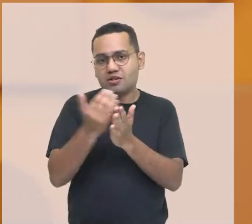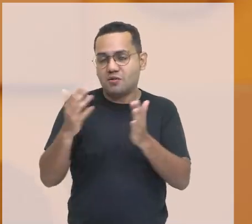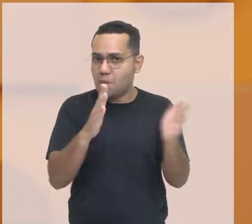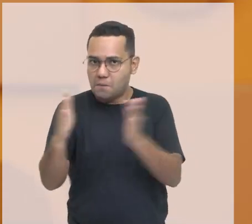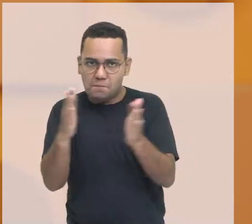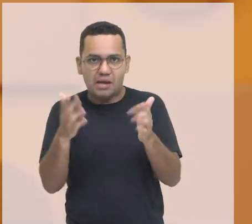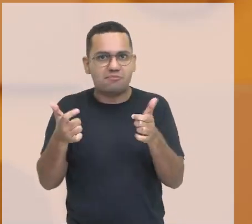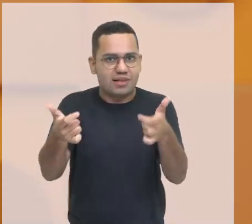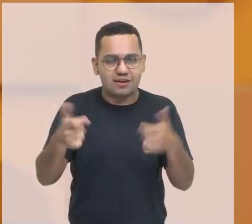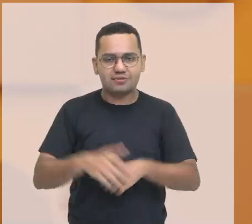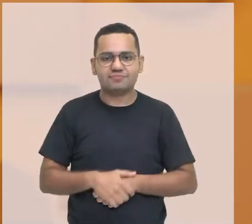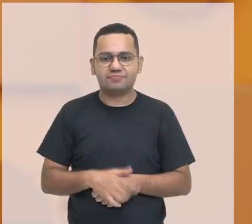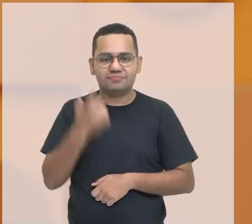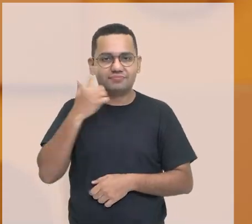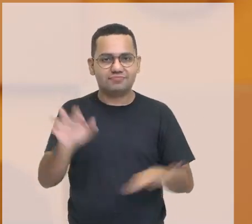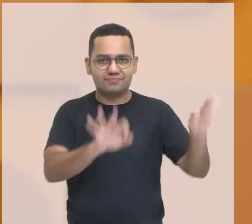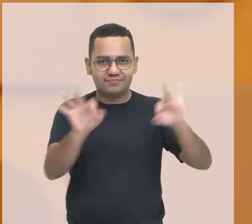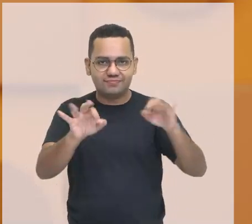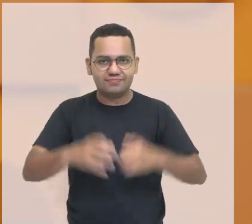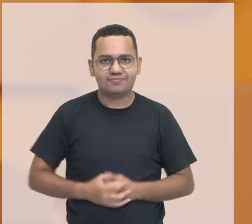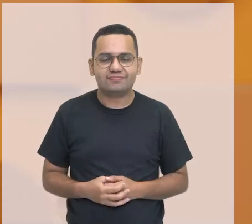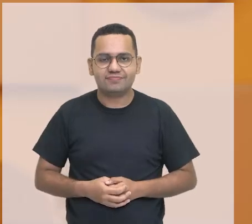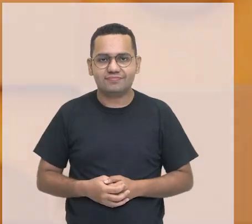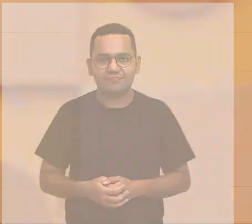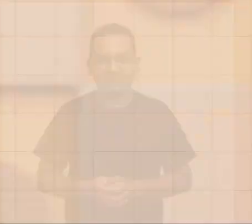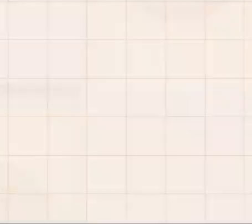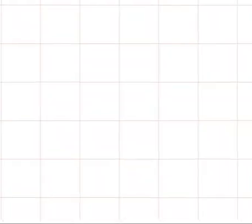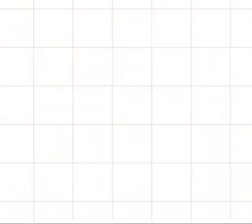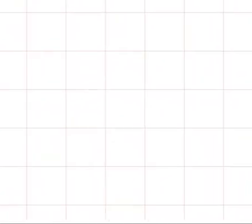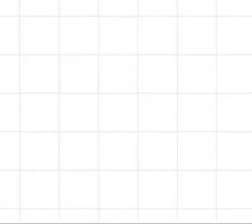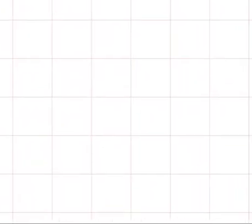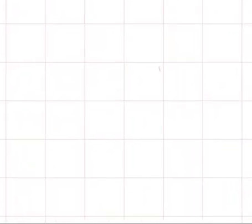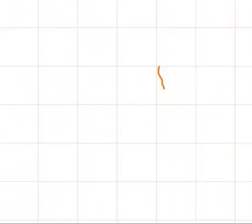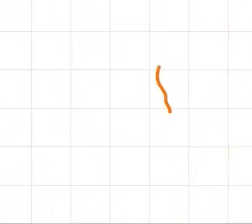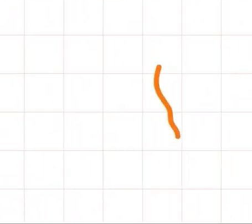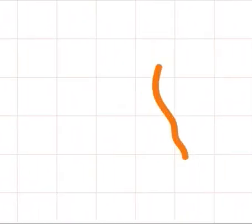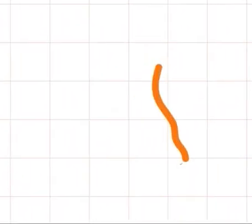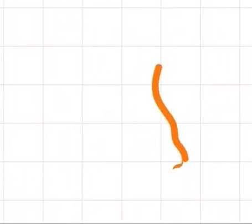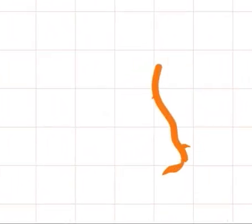Então, galera, sem mais conversas, vamos à nossa aula.